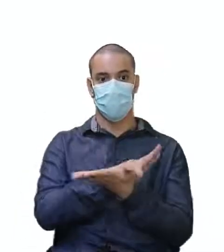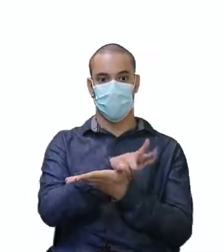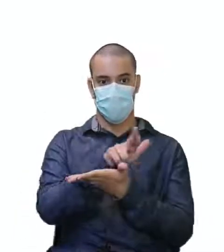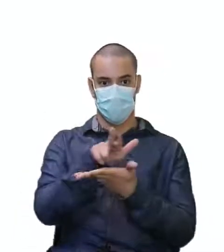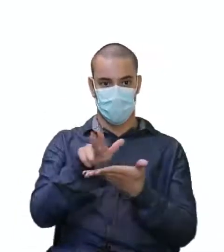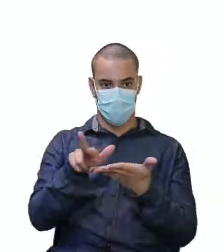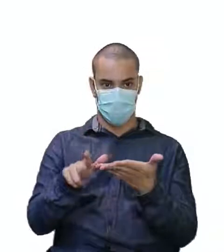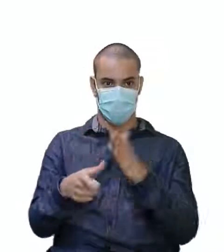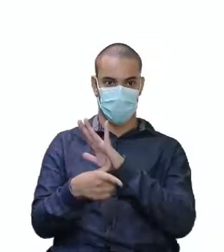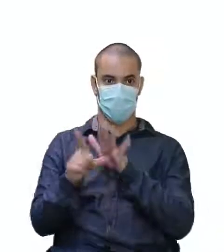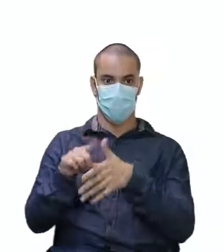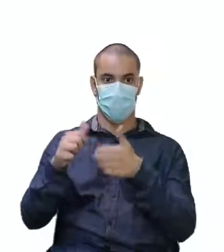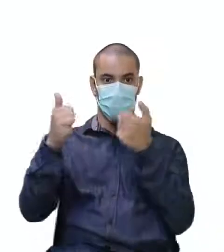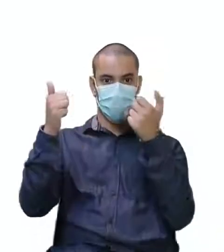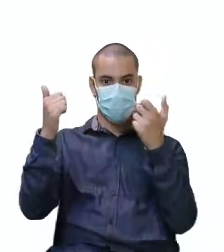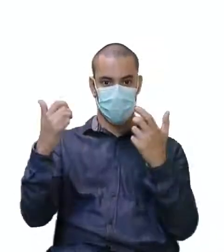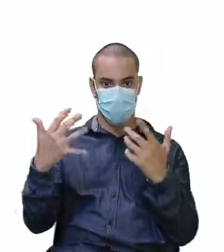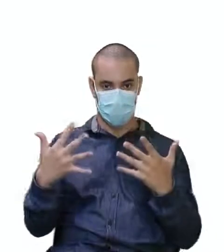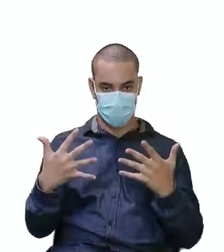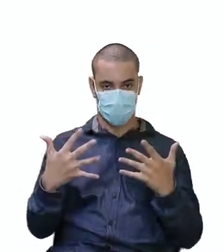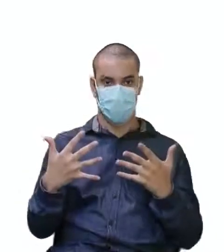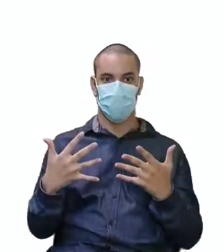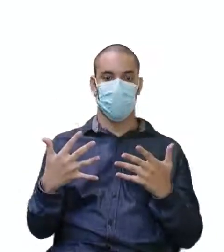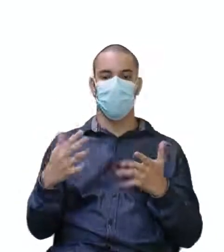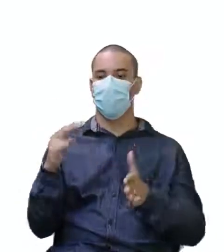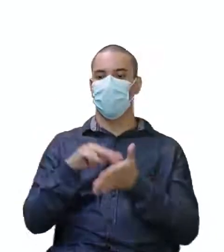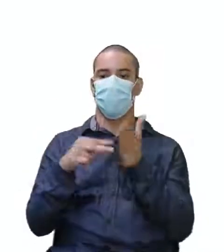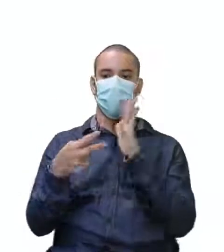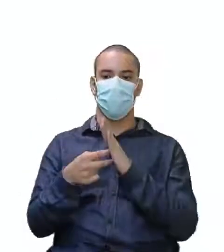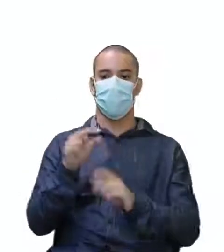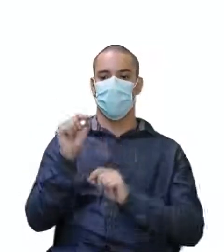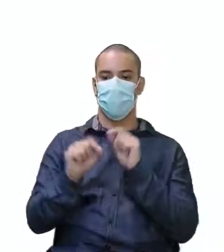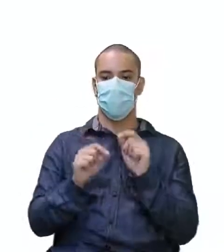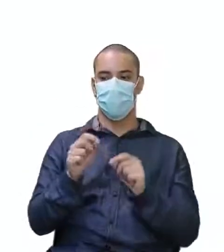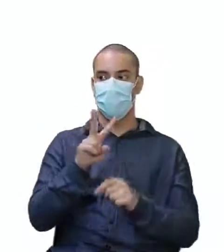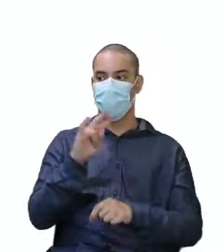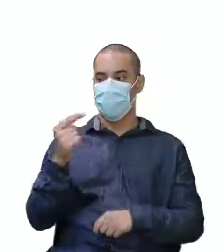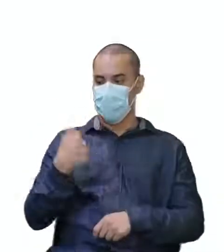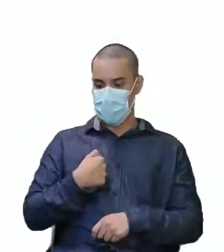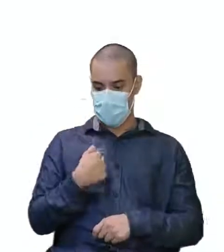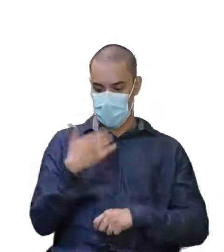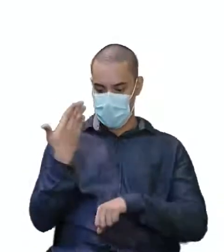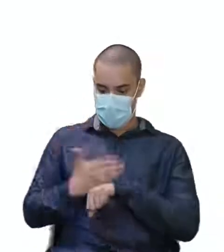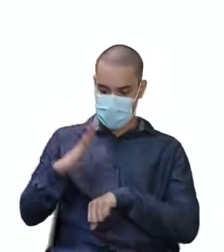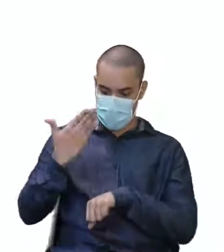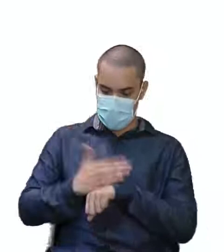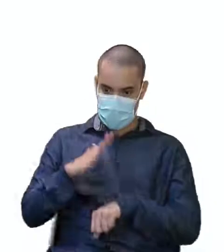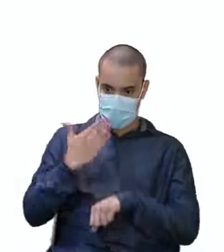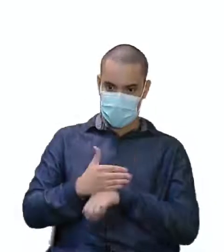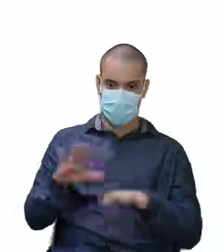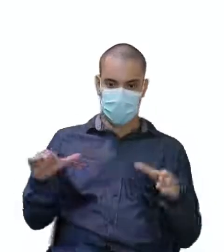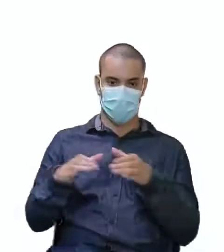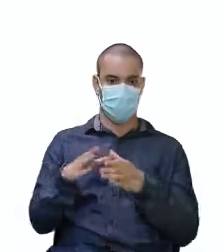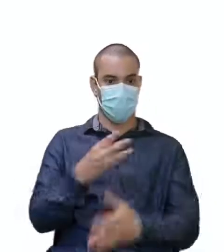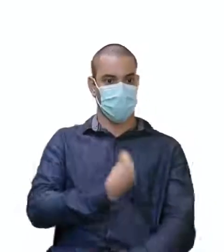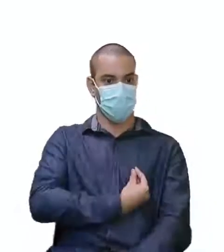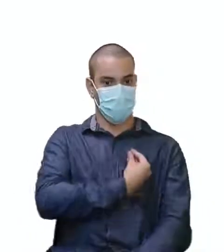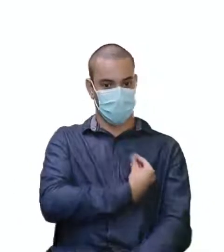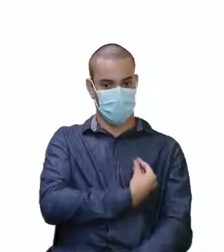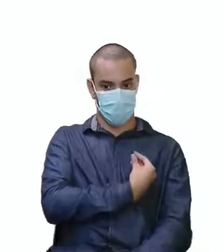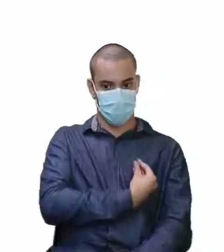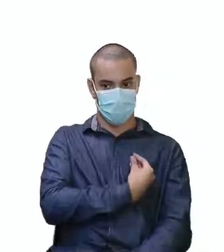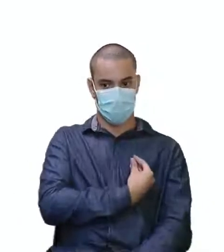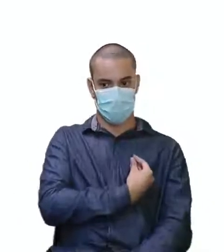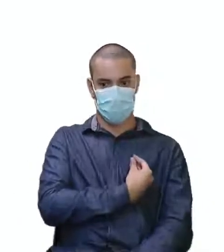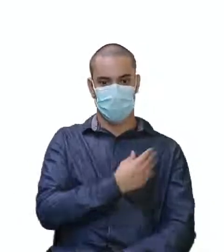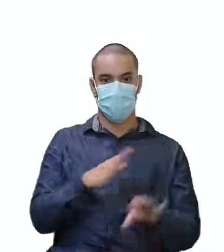pouco, que vai ser o quê? Que vai ser praticada por determinados seres vivos, né?